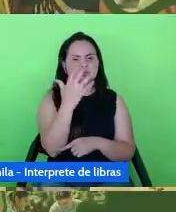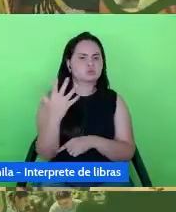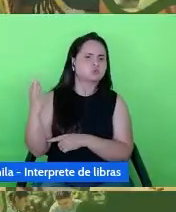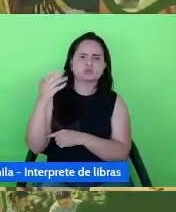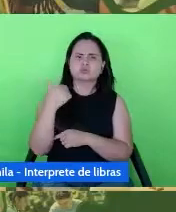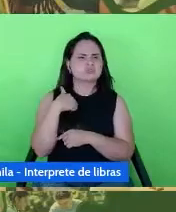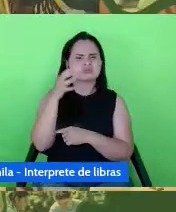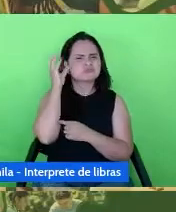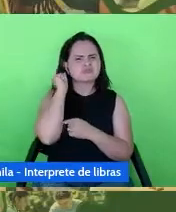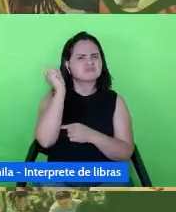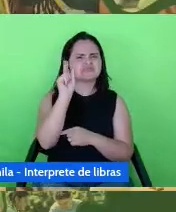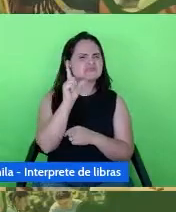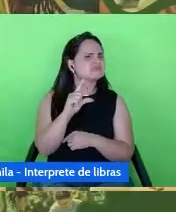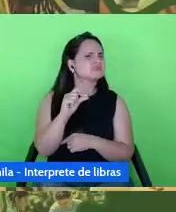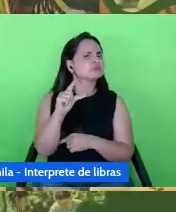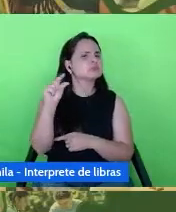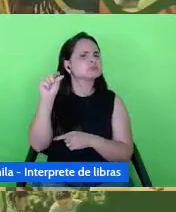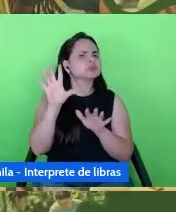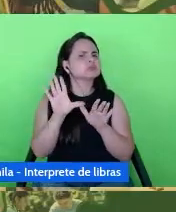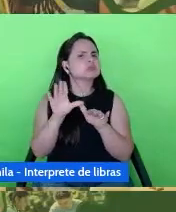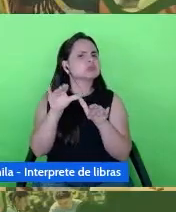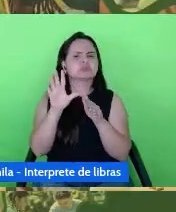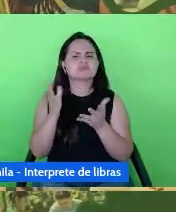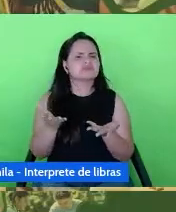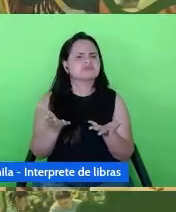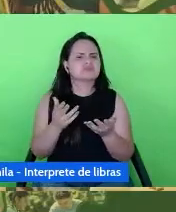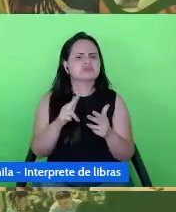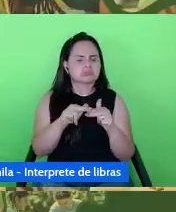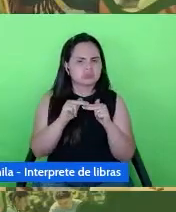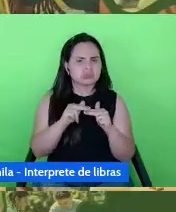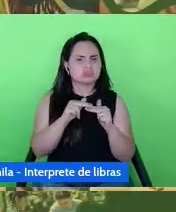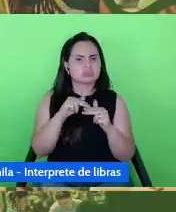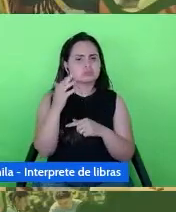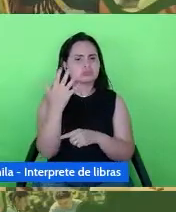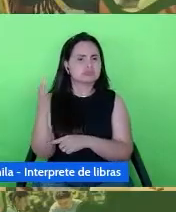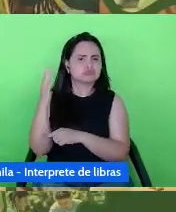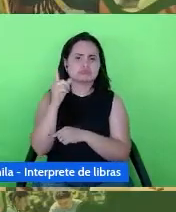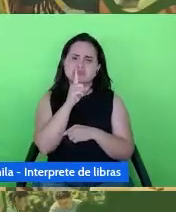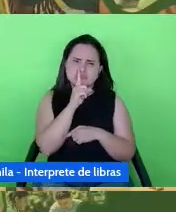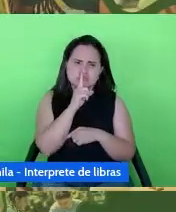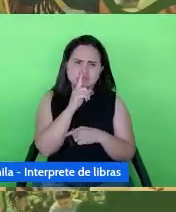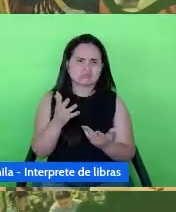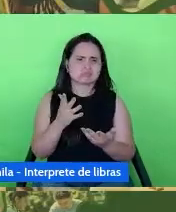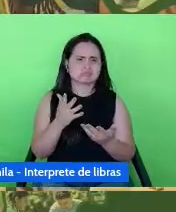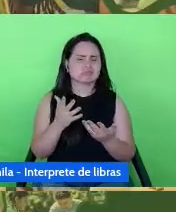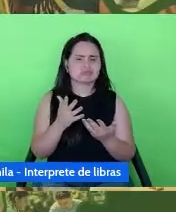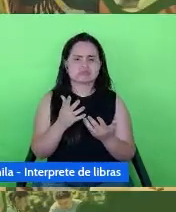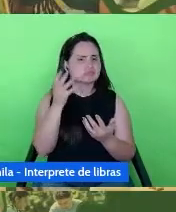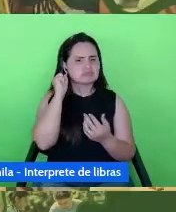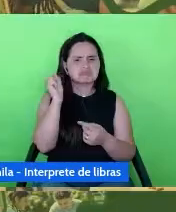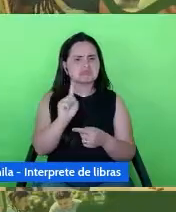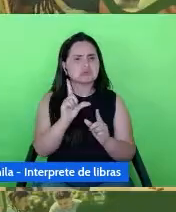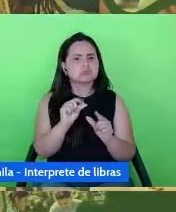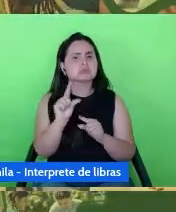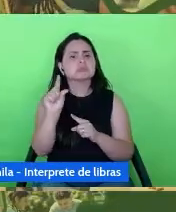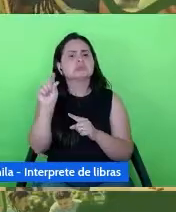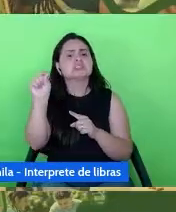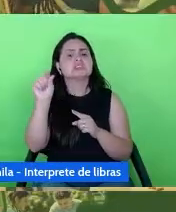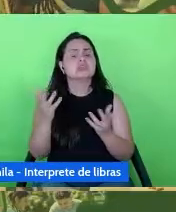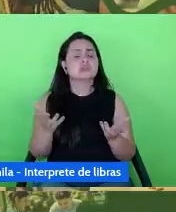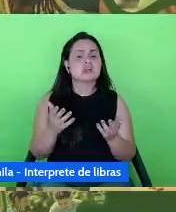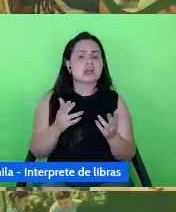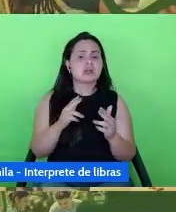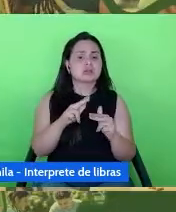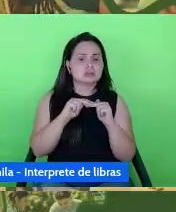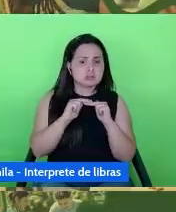mais os passarinhos? Por isso chama Primavera Silenciosa. Ela não estava conseguindo mais ouvir passarinhos. E ela começou a pesquisar, observar